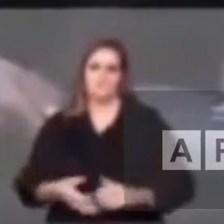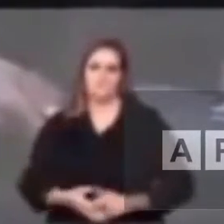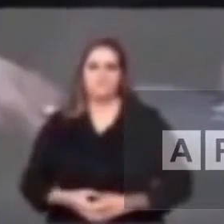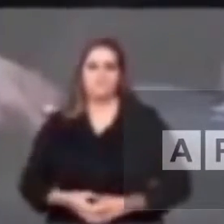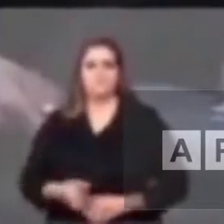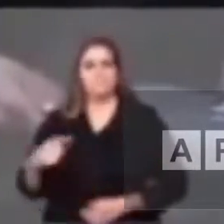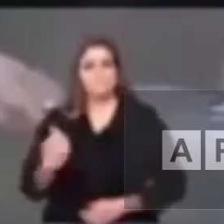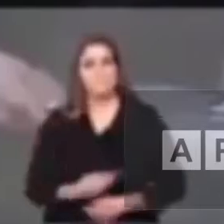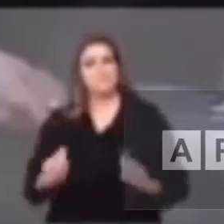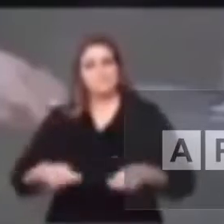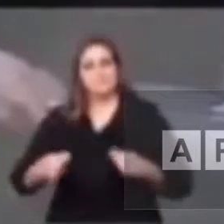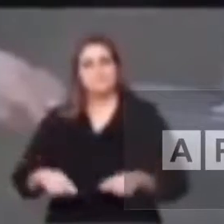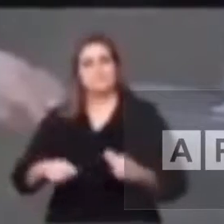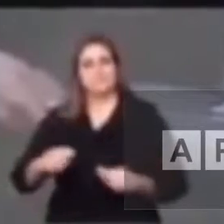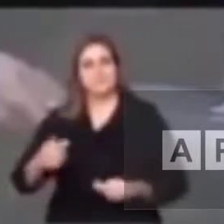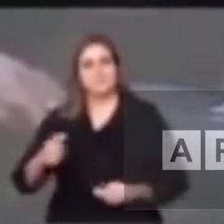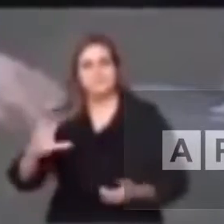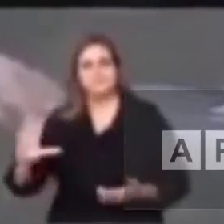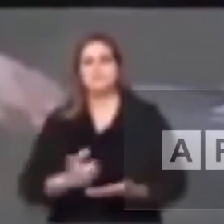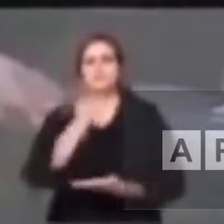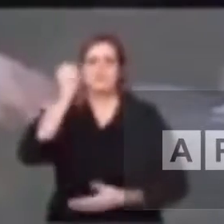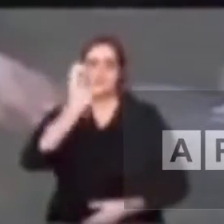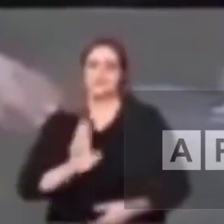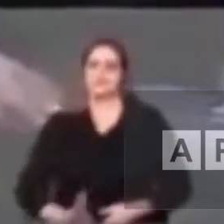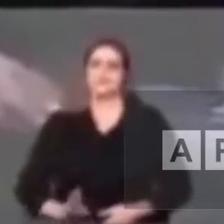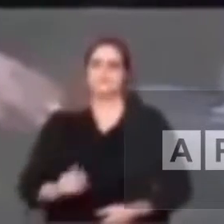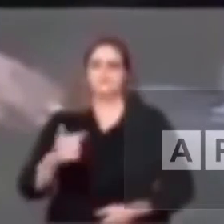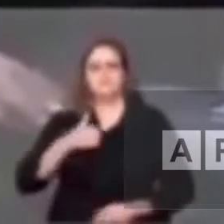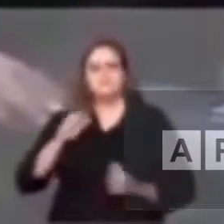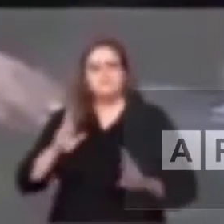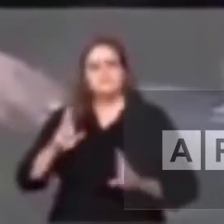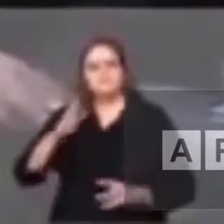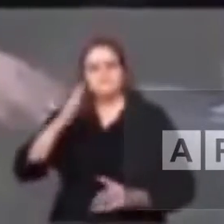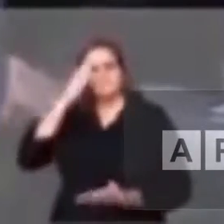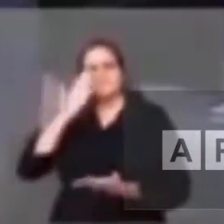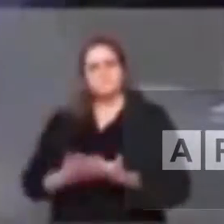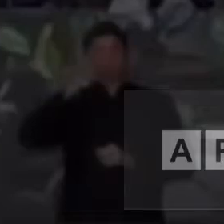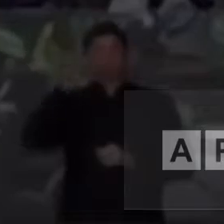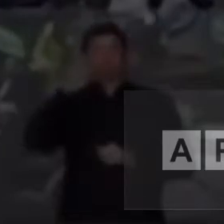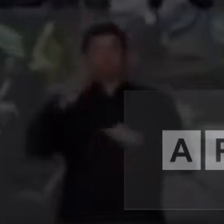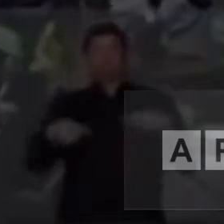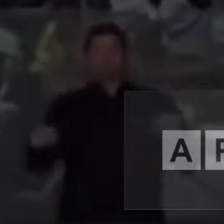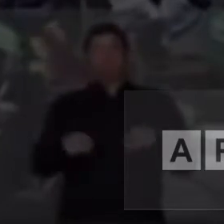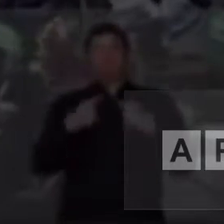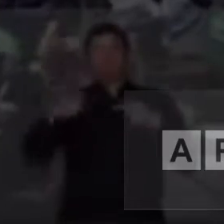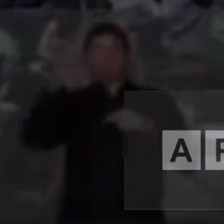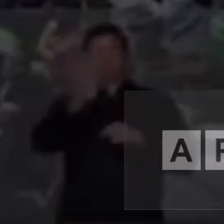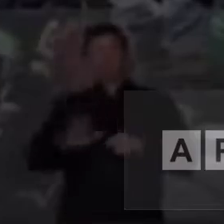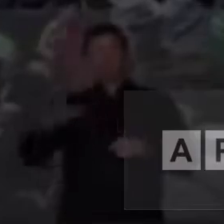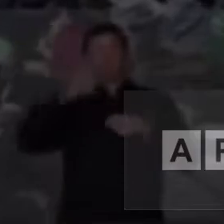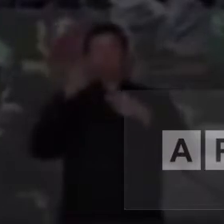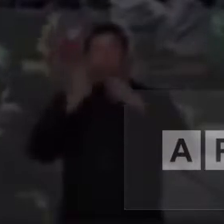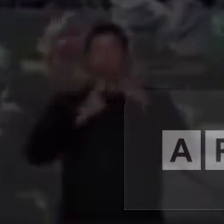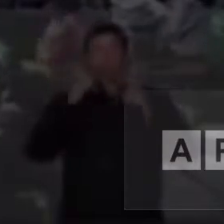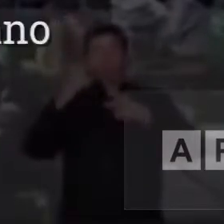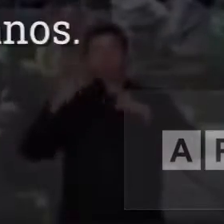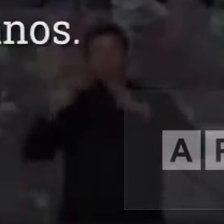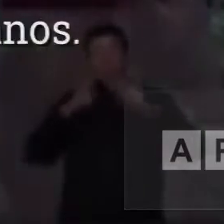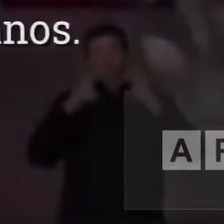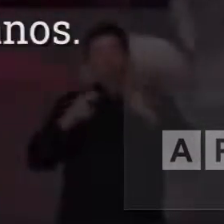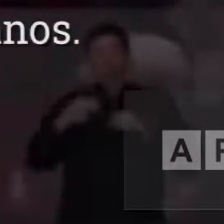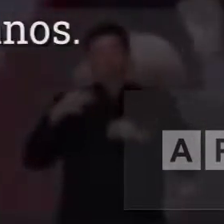precisamos recuperar o Brasil. E eu tenho certeza que com Michel Temer vamos fazer isso. De amor e de esperança,